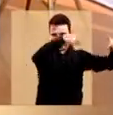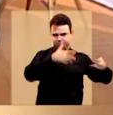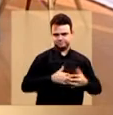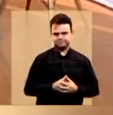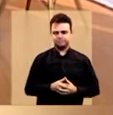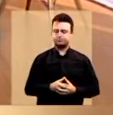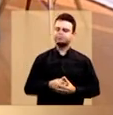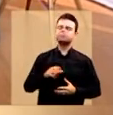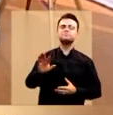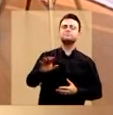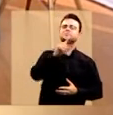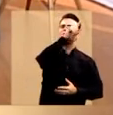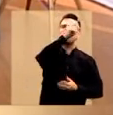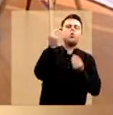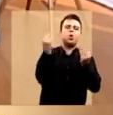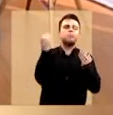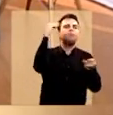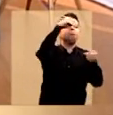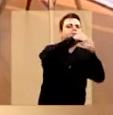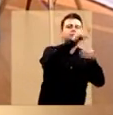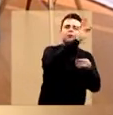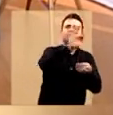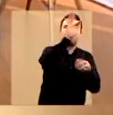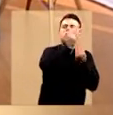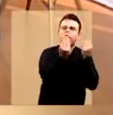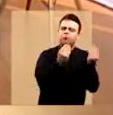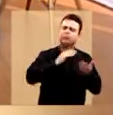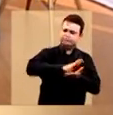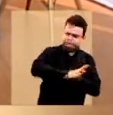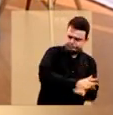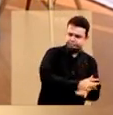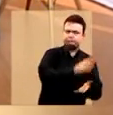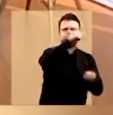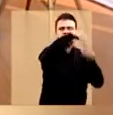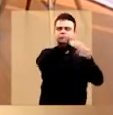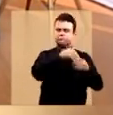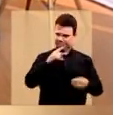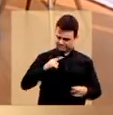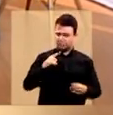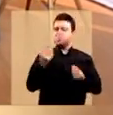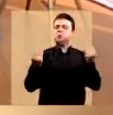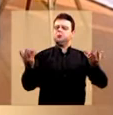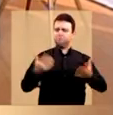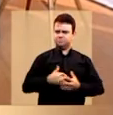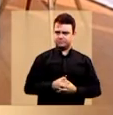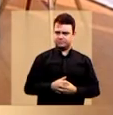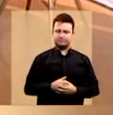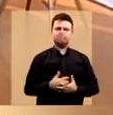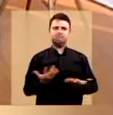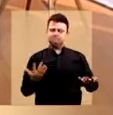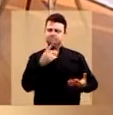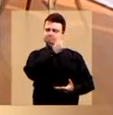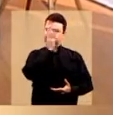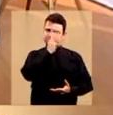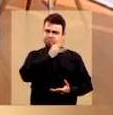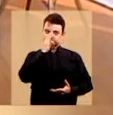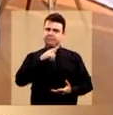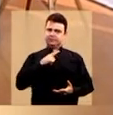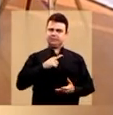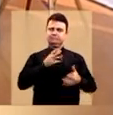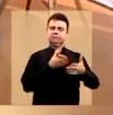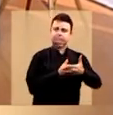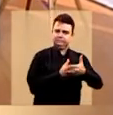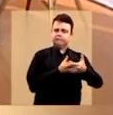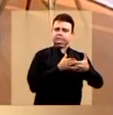num ambiente ainda muito cheio de preconceito e de racismo, que são as academias? É um espaço de resistência.